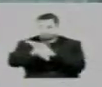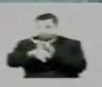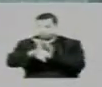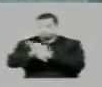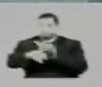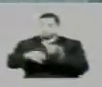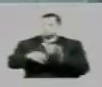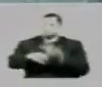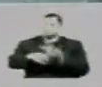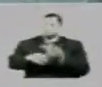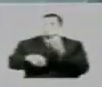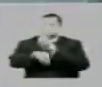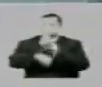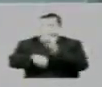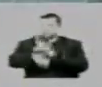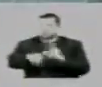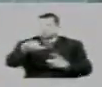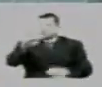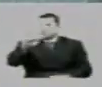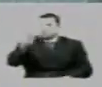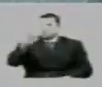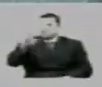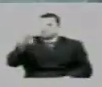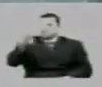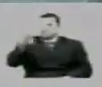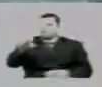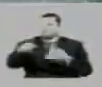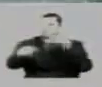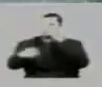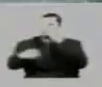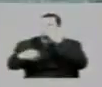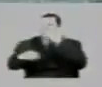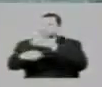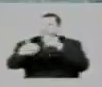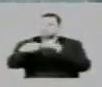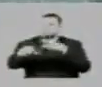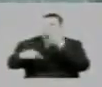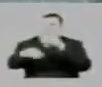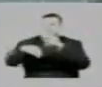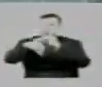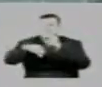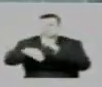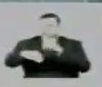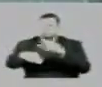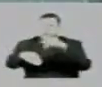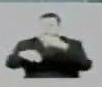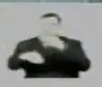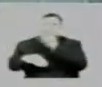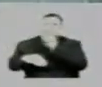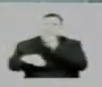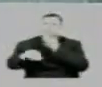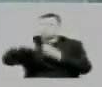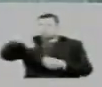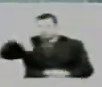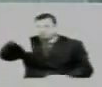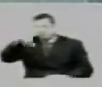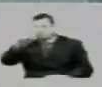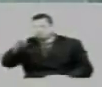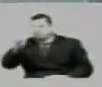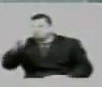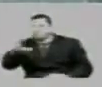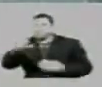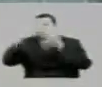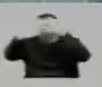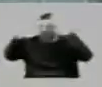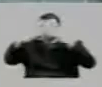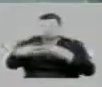procurador, doutor Ataíde. Acabei de falar com ele ao telefone e estou mandando o convite para o seu Miguel, que deve